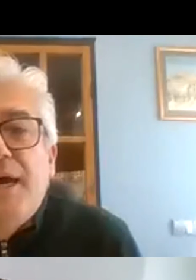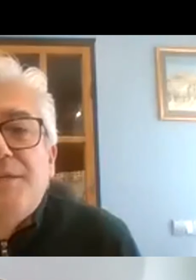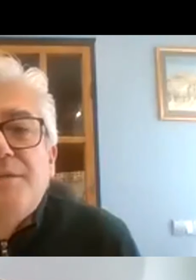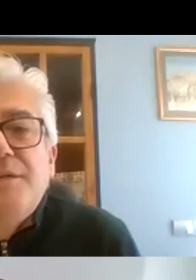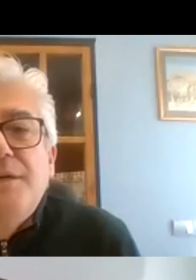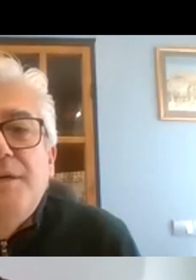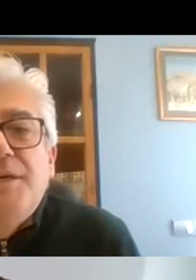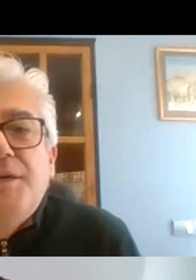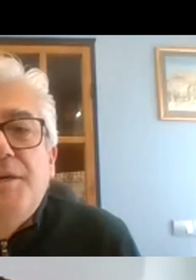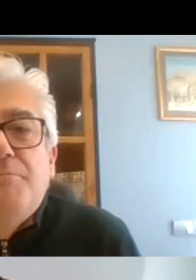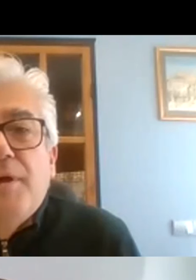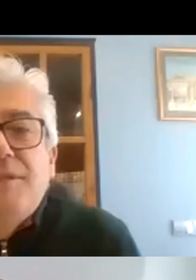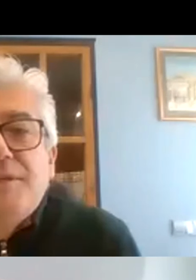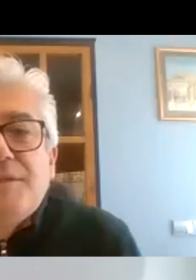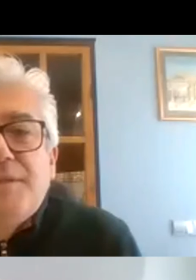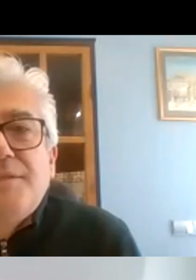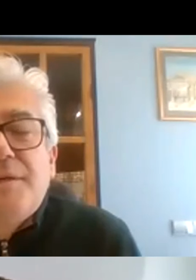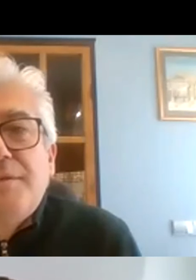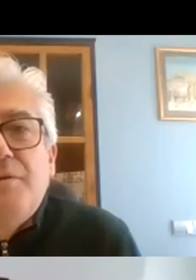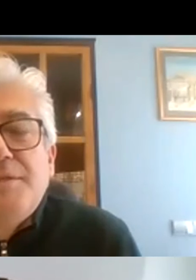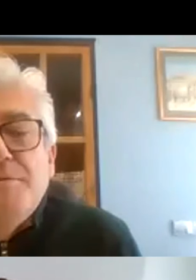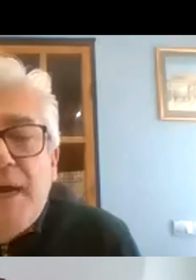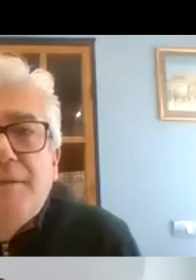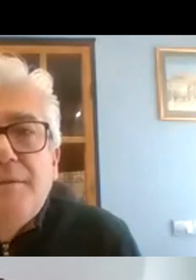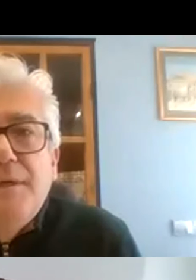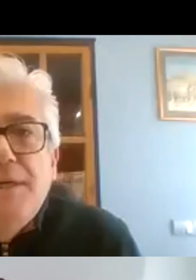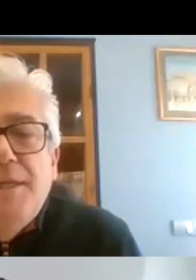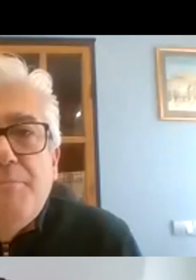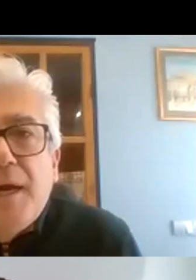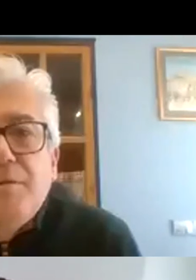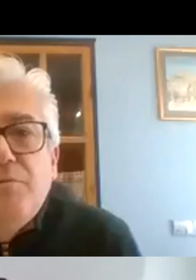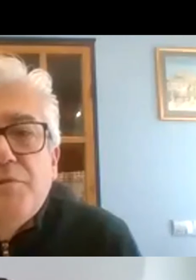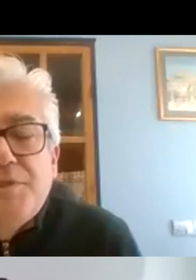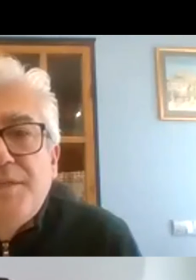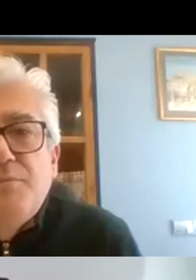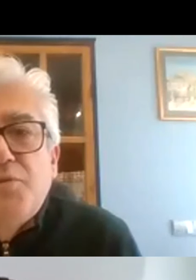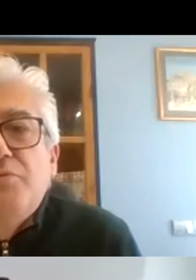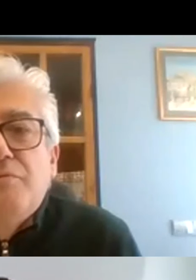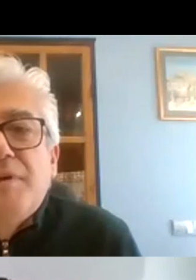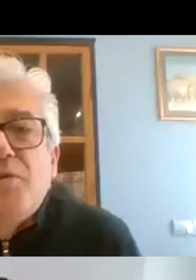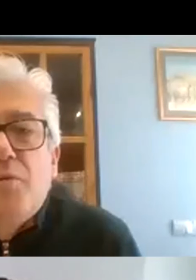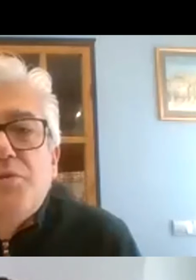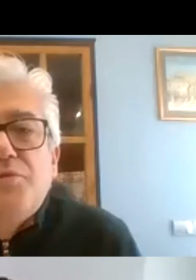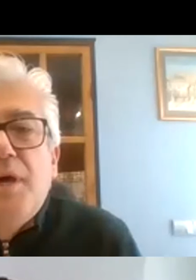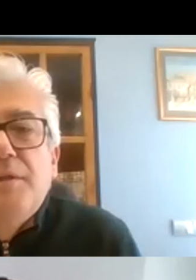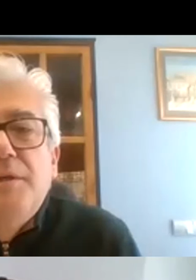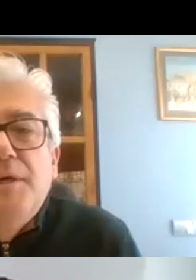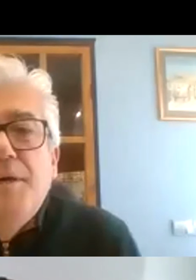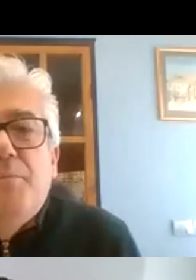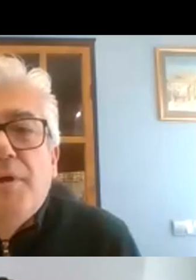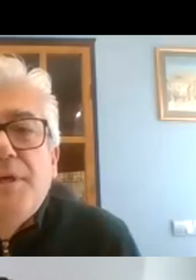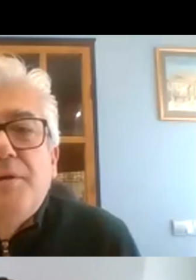para trás. E podem ter a certeza que da nossa parte, da parte do 22º Governo